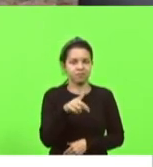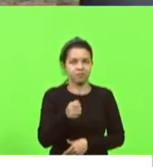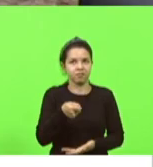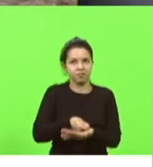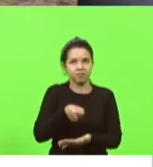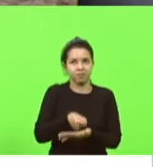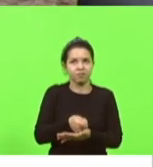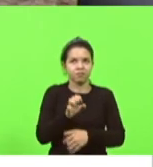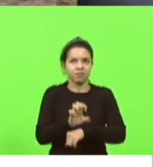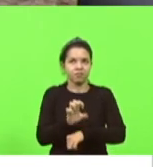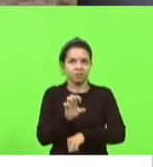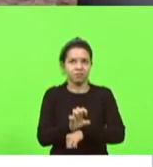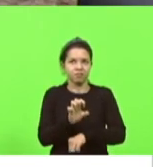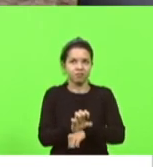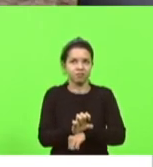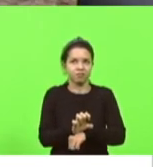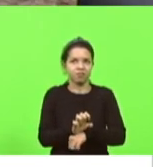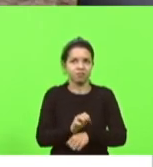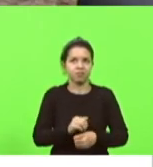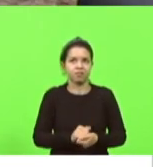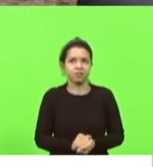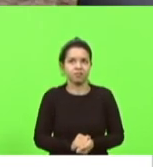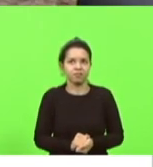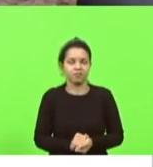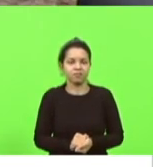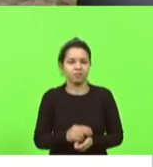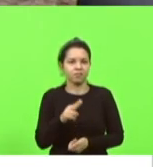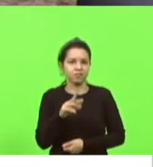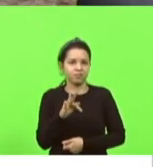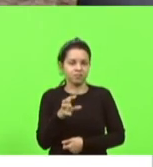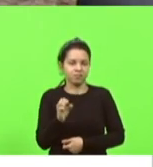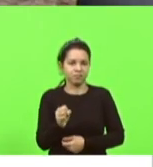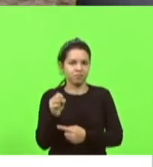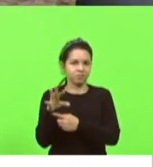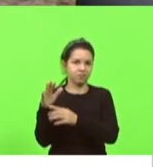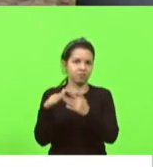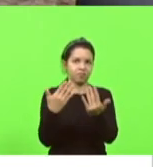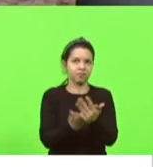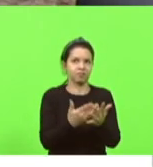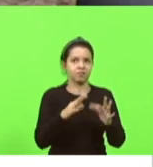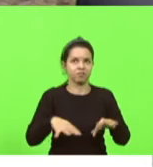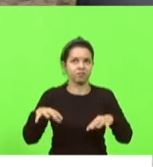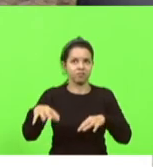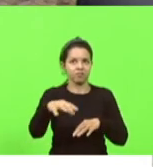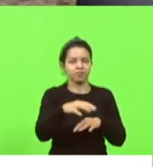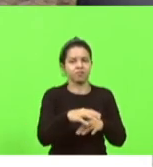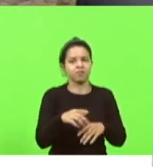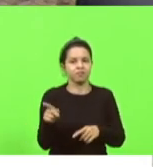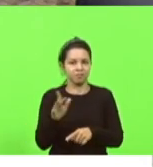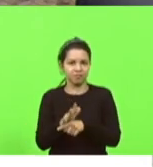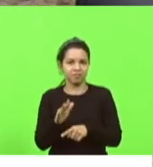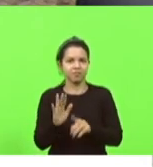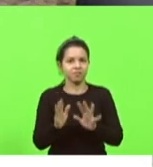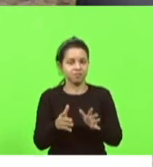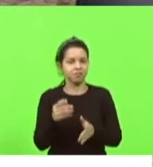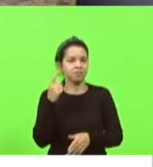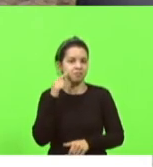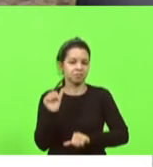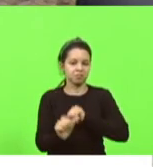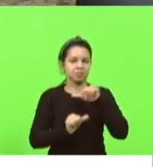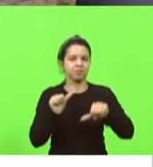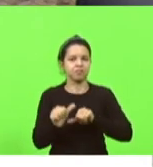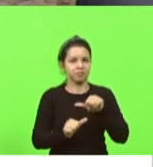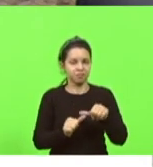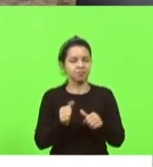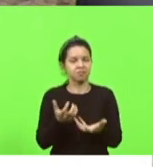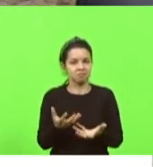Estado a botar fotovoltaica em todas as escolas. Mas gostei muito dessa mudança de conduta, espero que daqui para